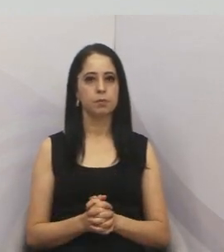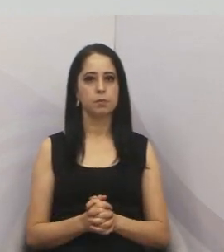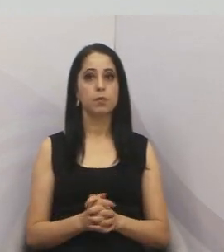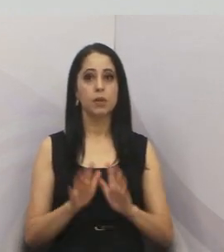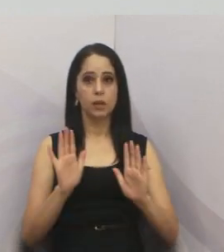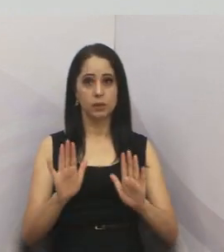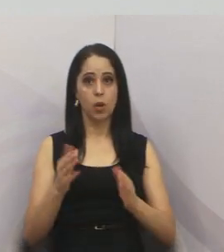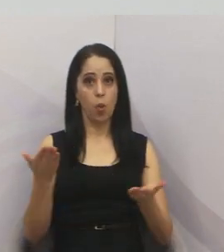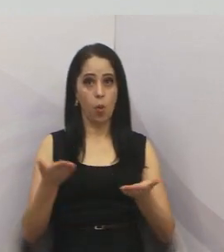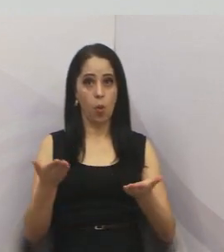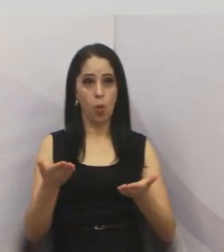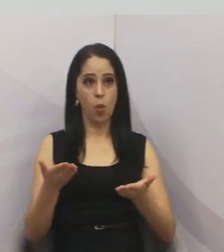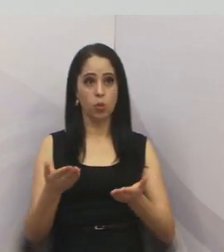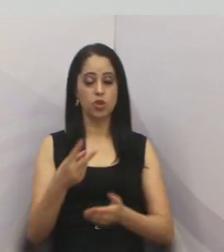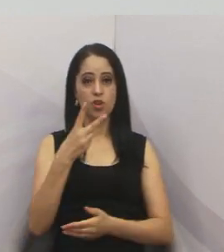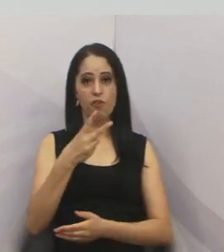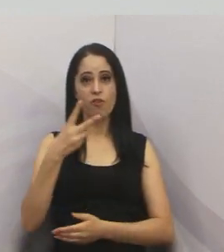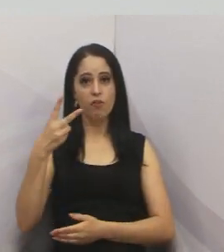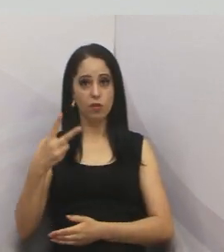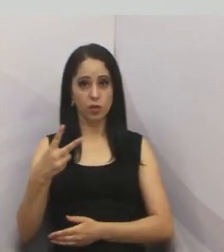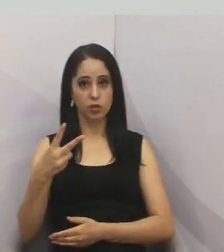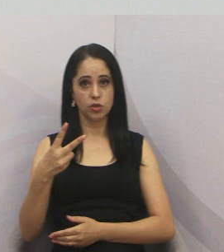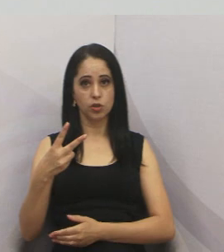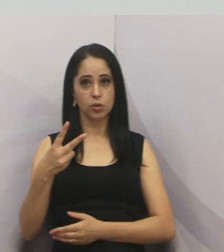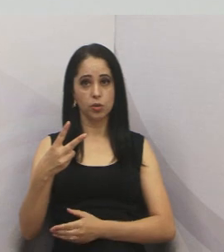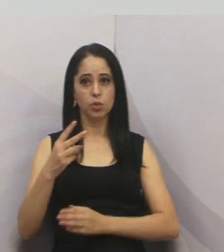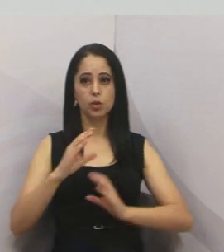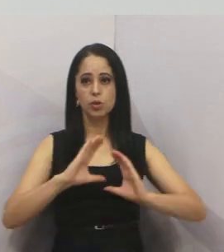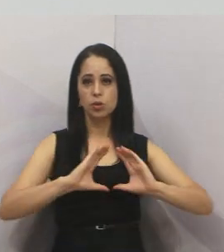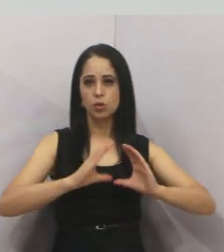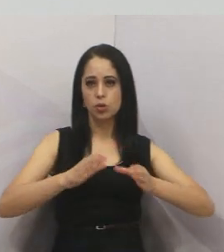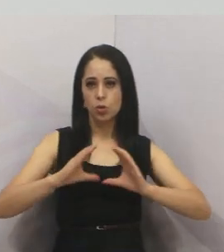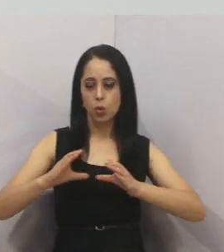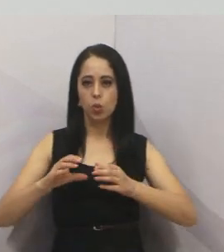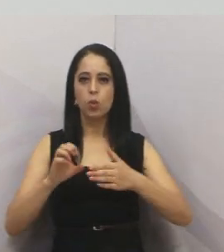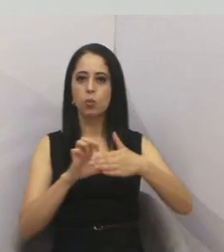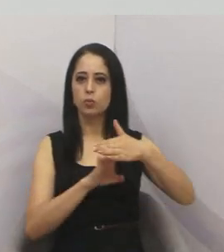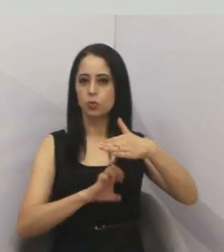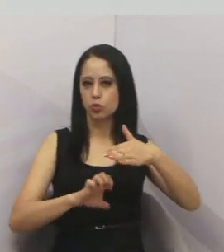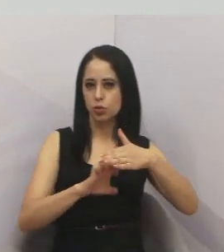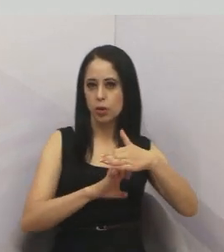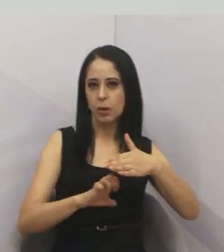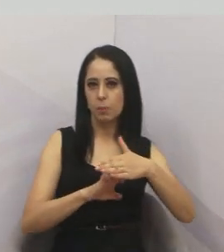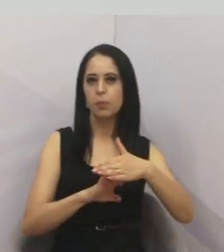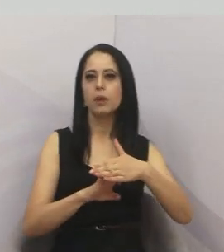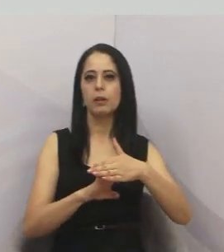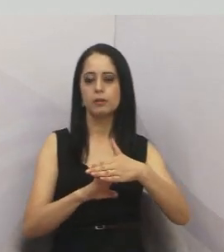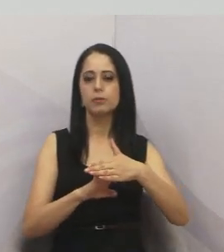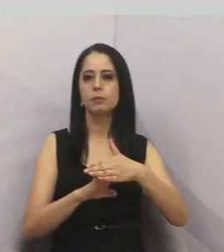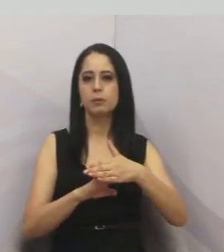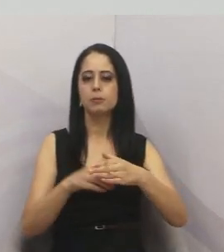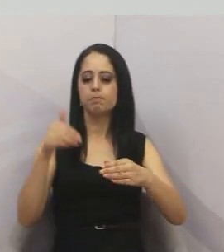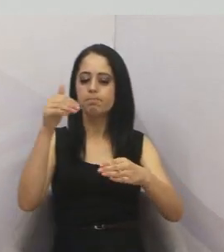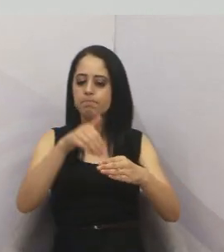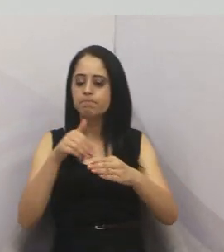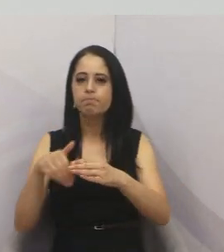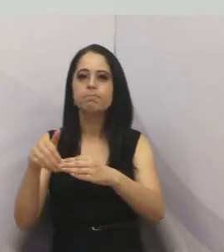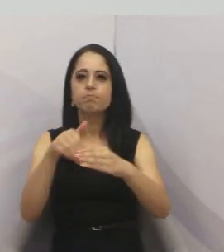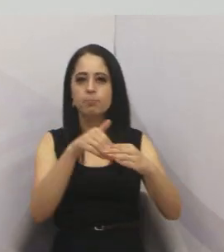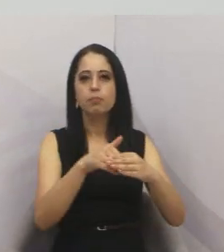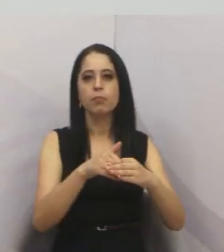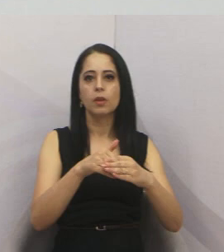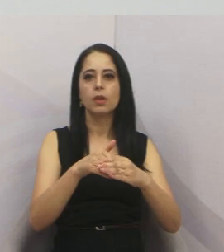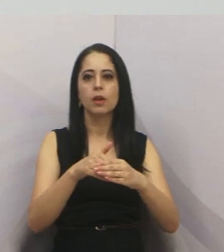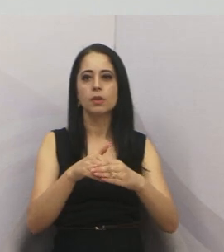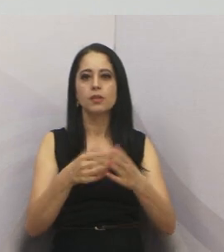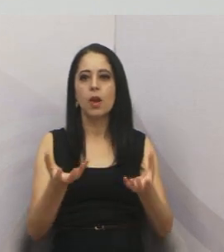da eleição 21 entidades e movimentos sociais que concorrem a uma das 12 vagas da